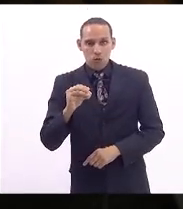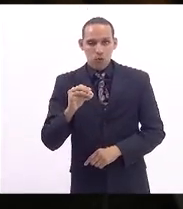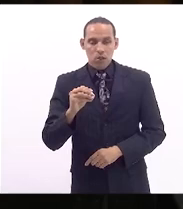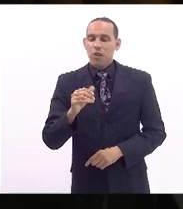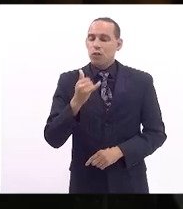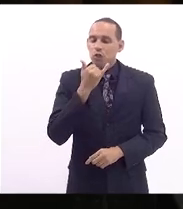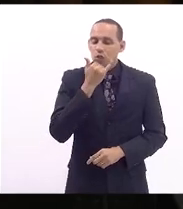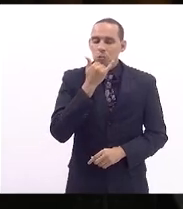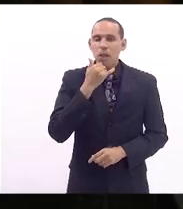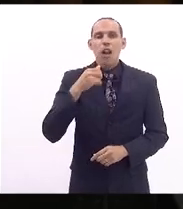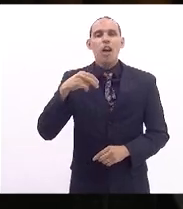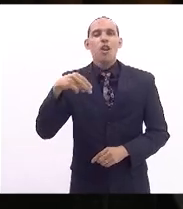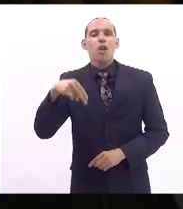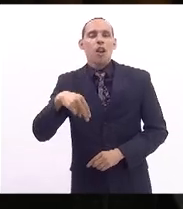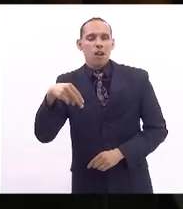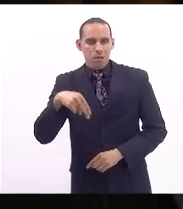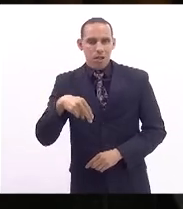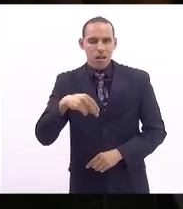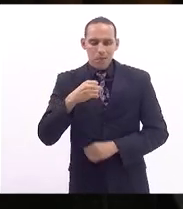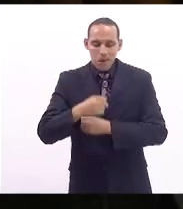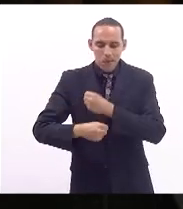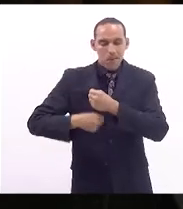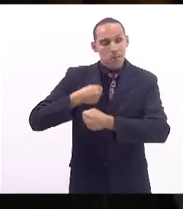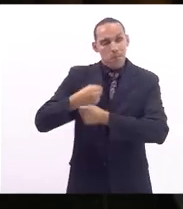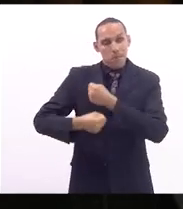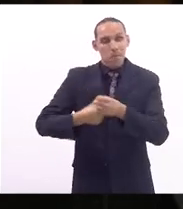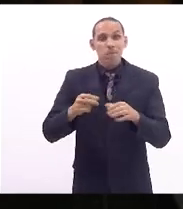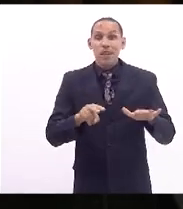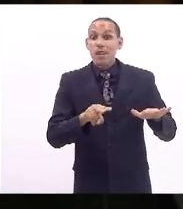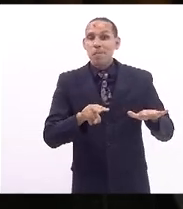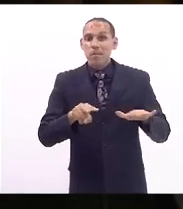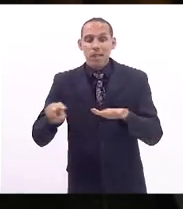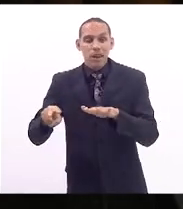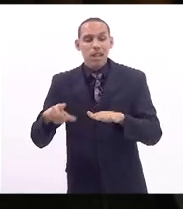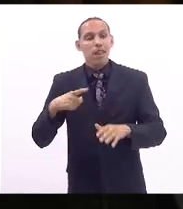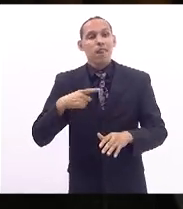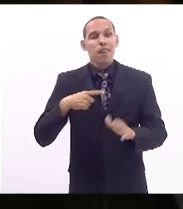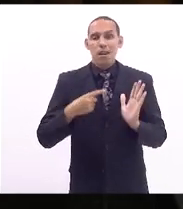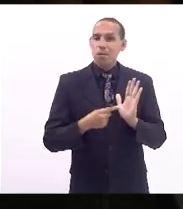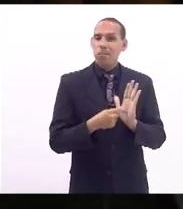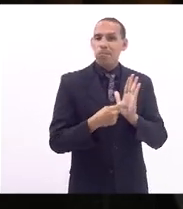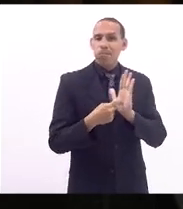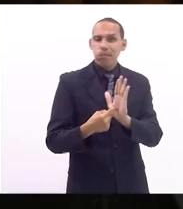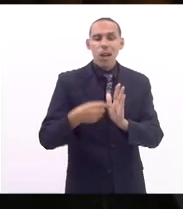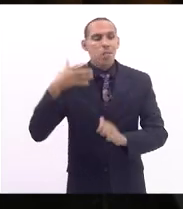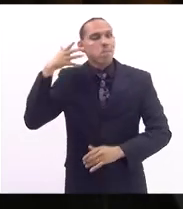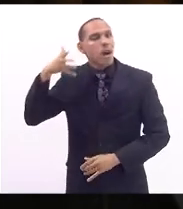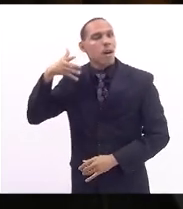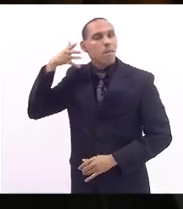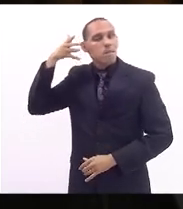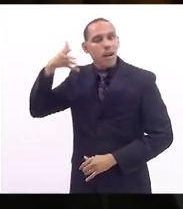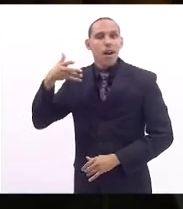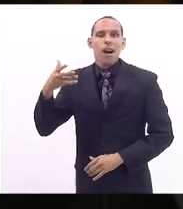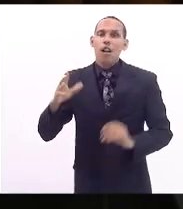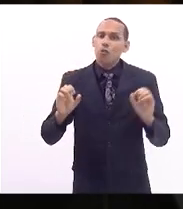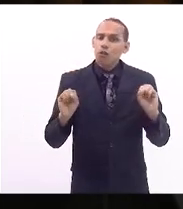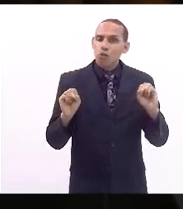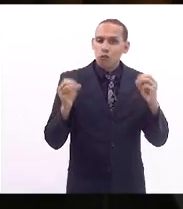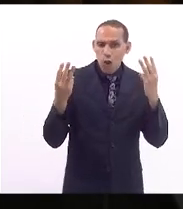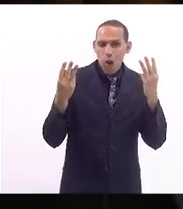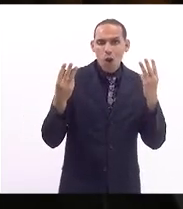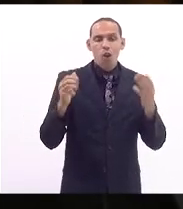Novembro desculpa de cada ano semana no qual teremos Exposições palestras teremos